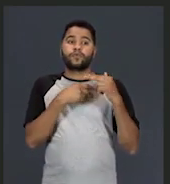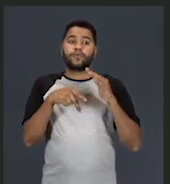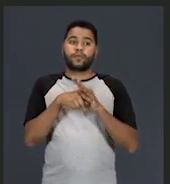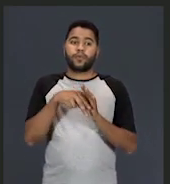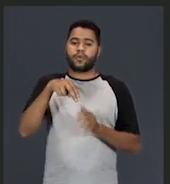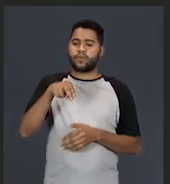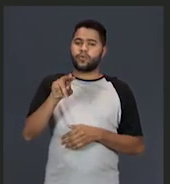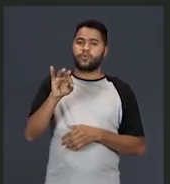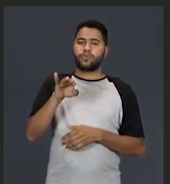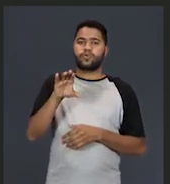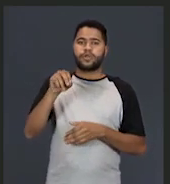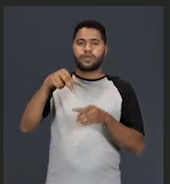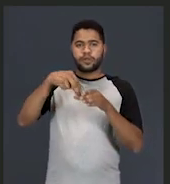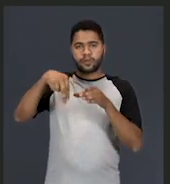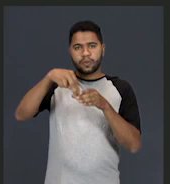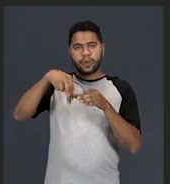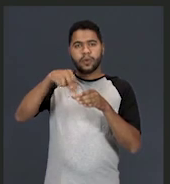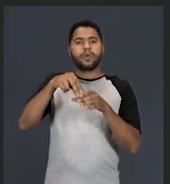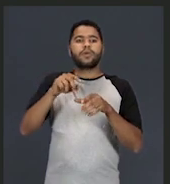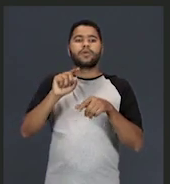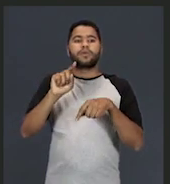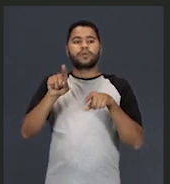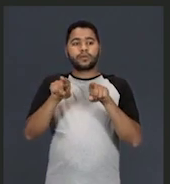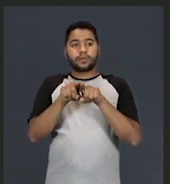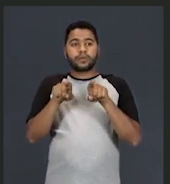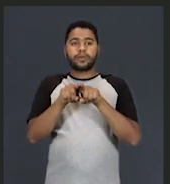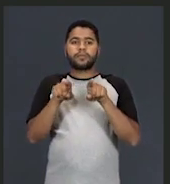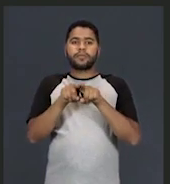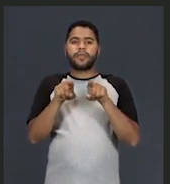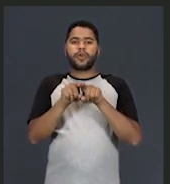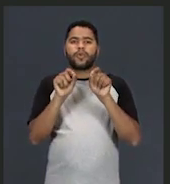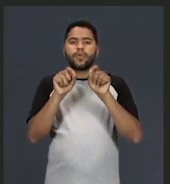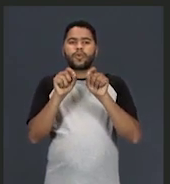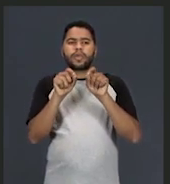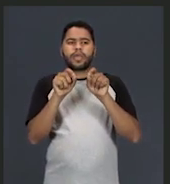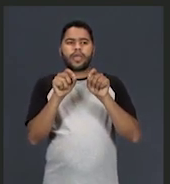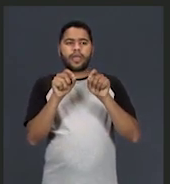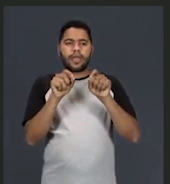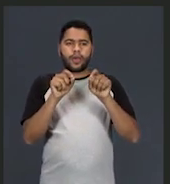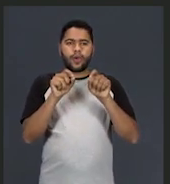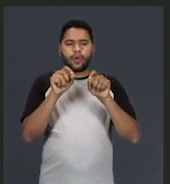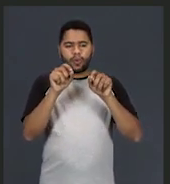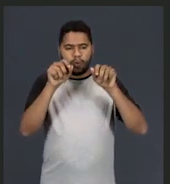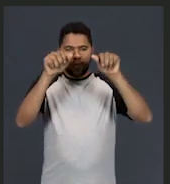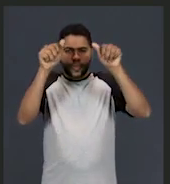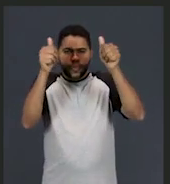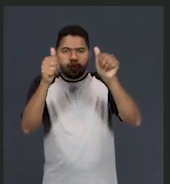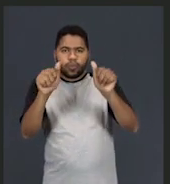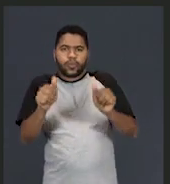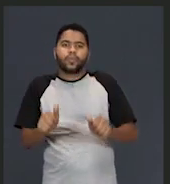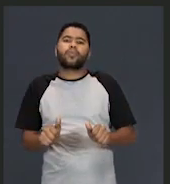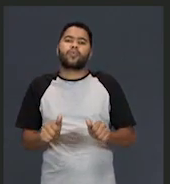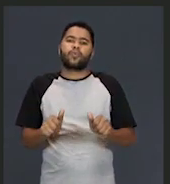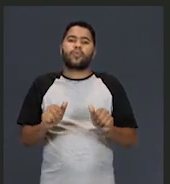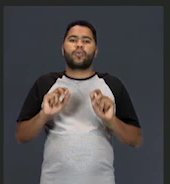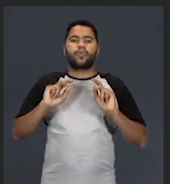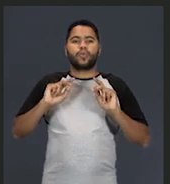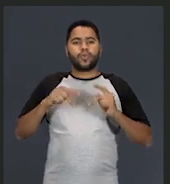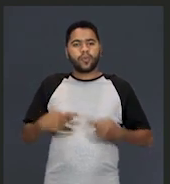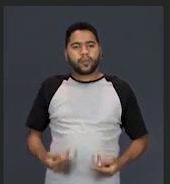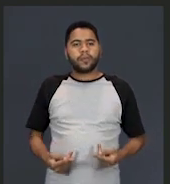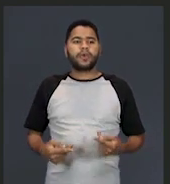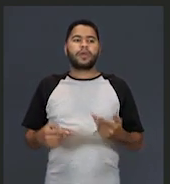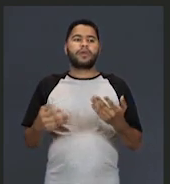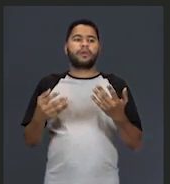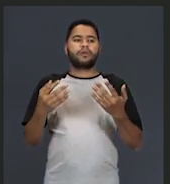agora, e plantas, agora nós vamos estudar fisiologia humana, tá? Função de nutrição,